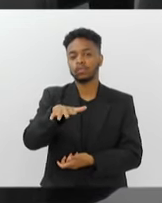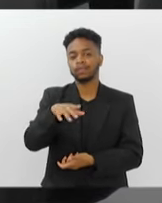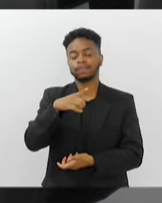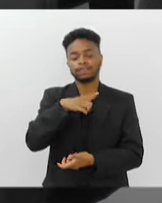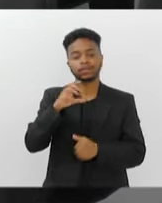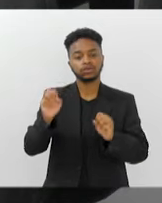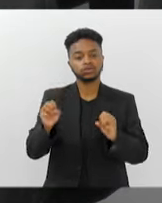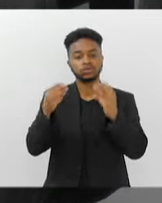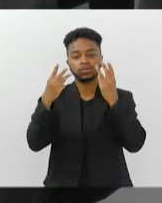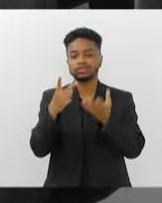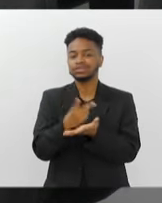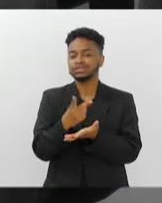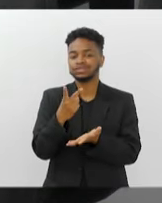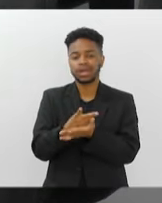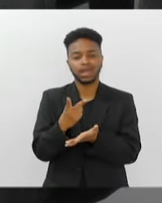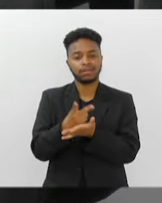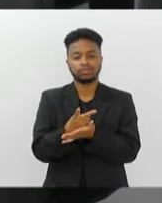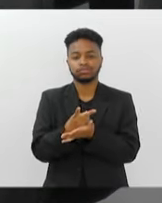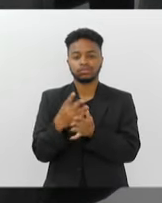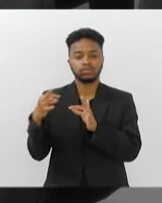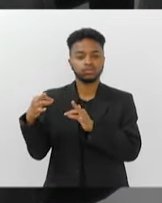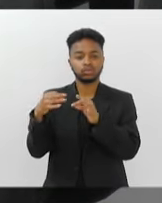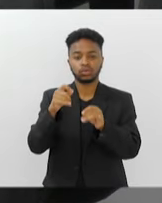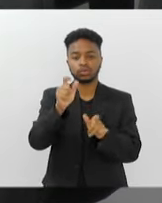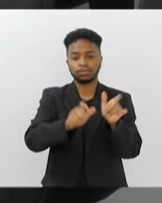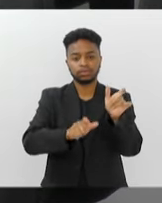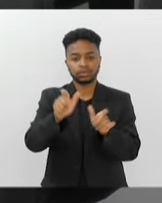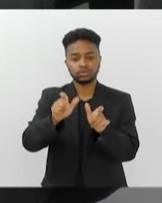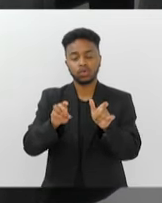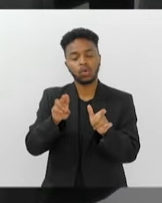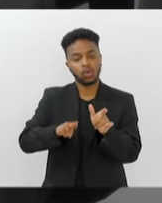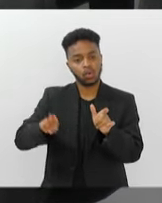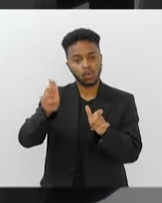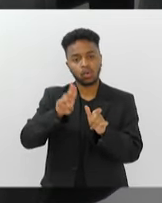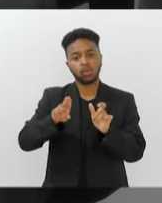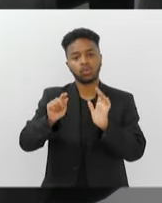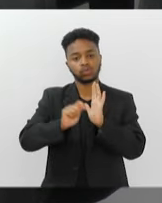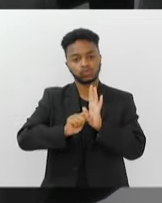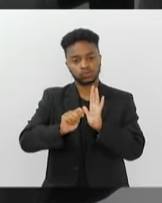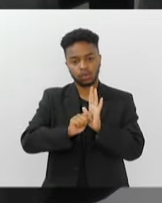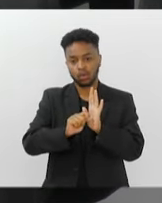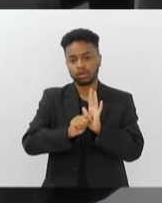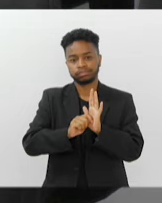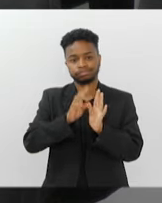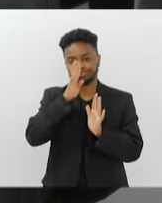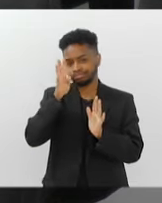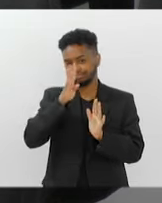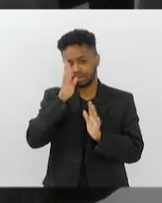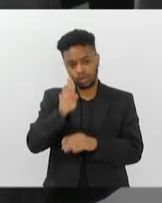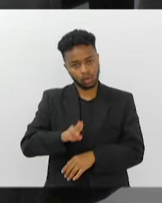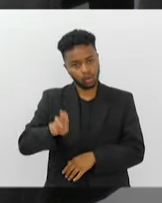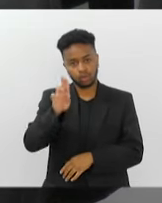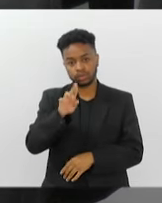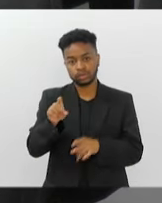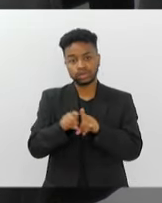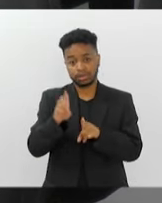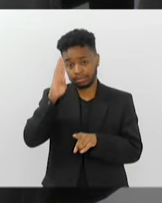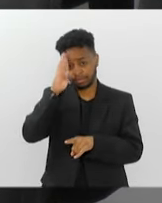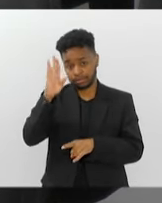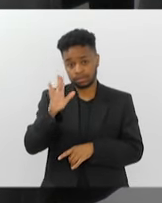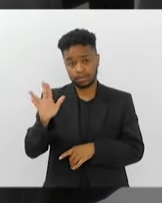shows que todos que estão ali fazem consumo de indiscriminado principalmente da